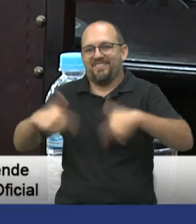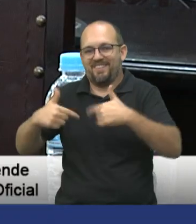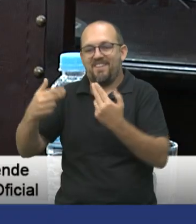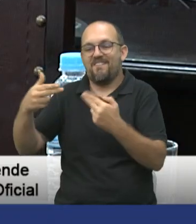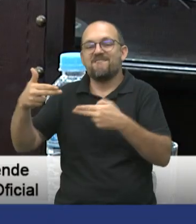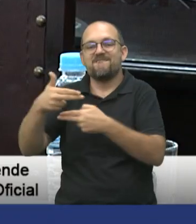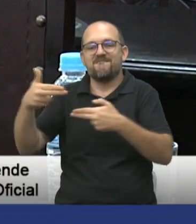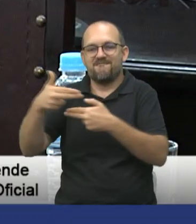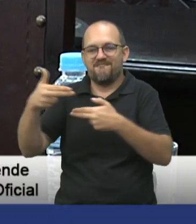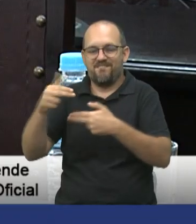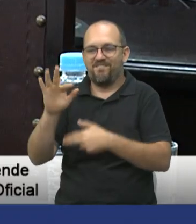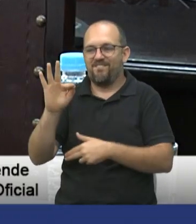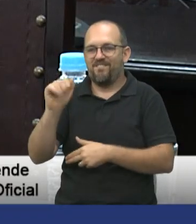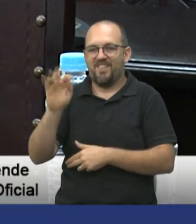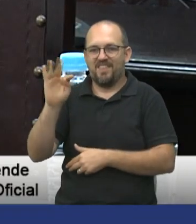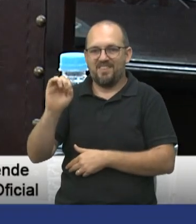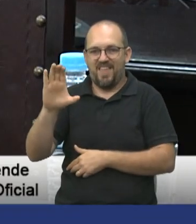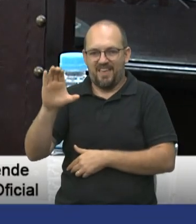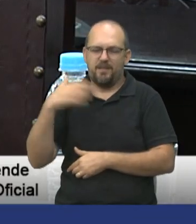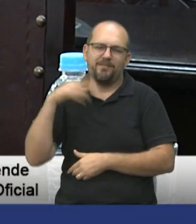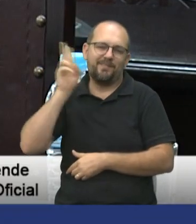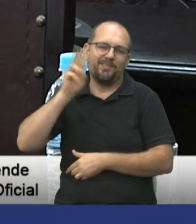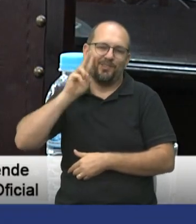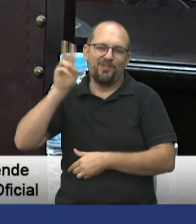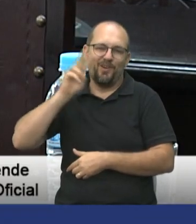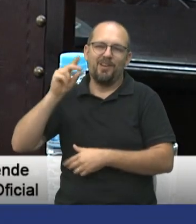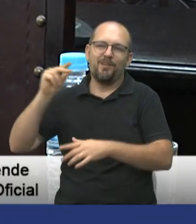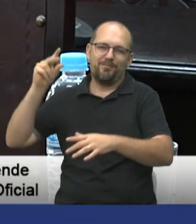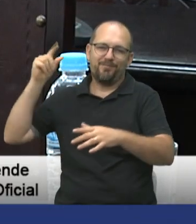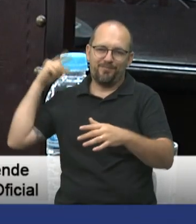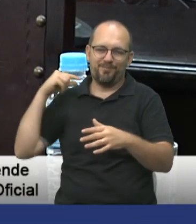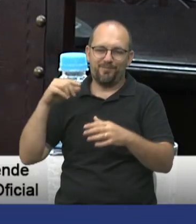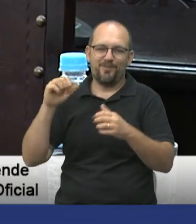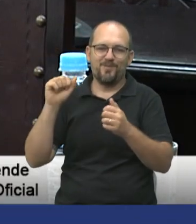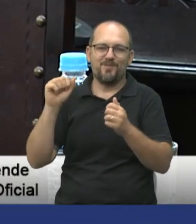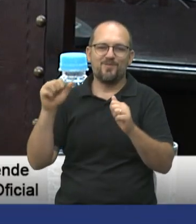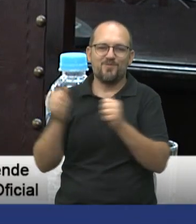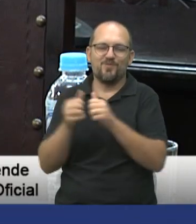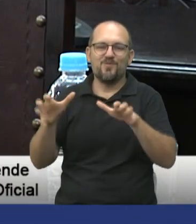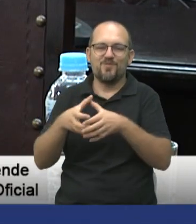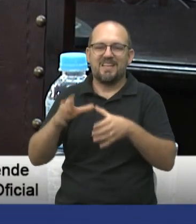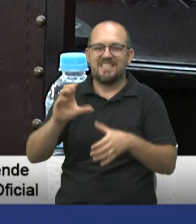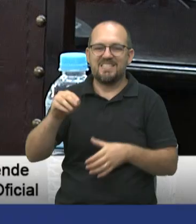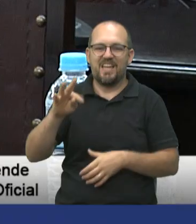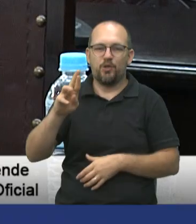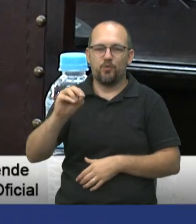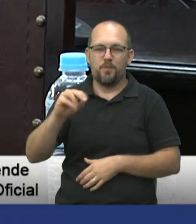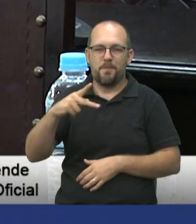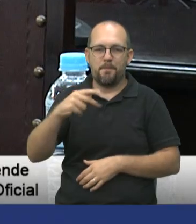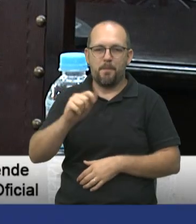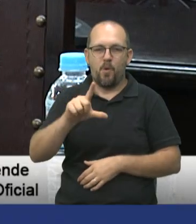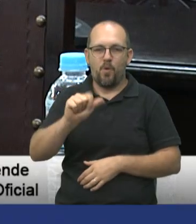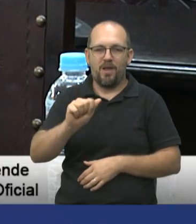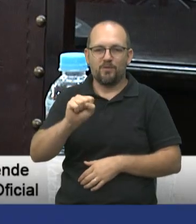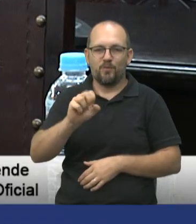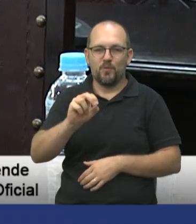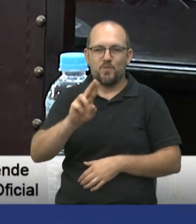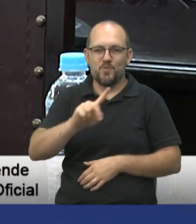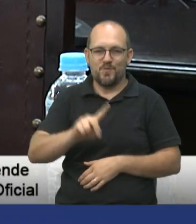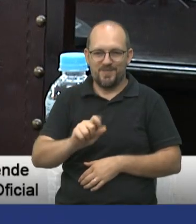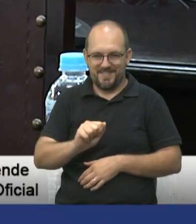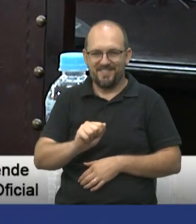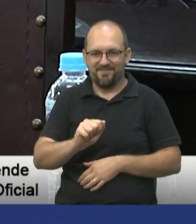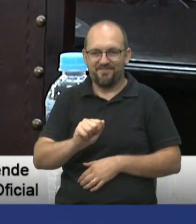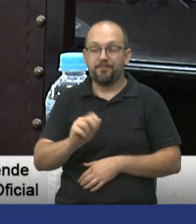Paula Souza é longa, mas o que eu tento mostrar para elas é